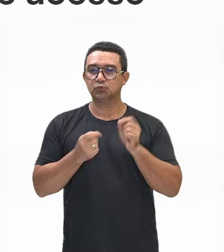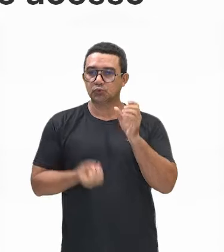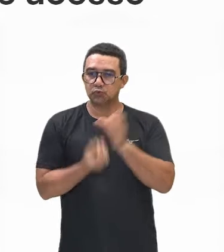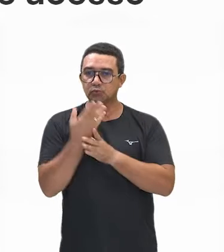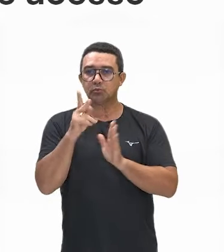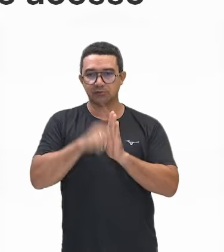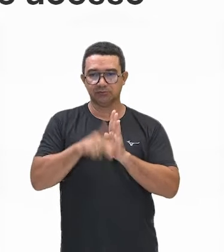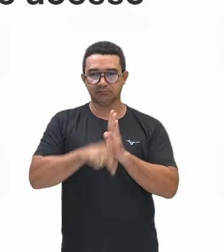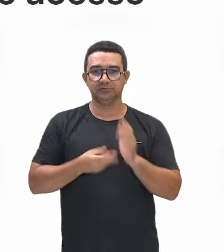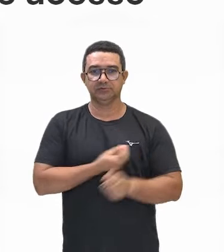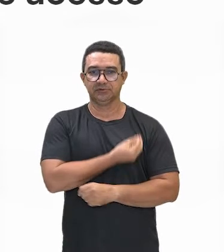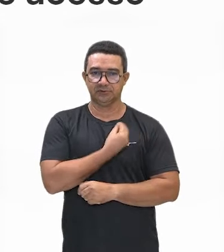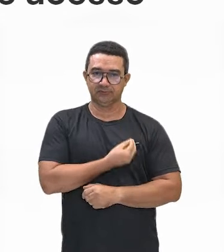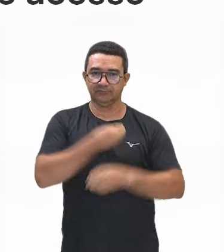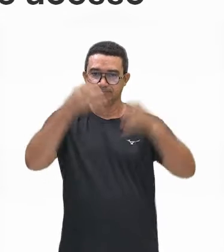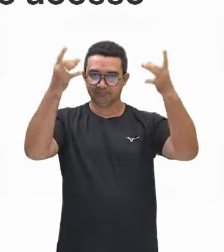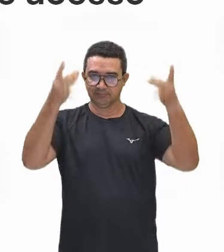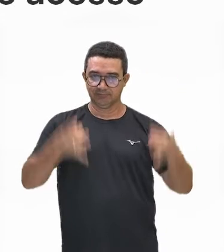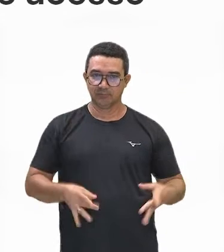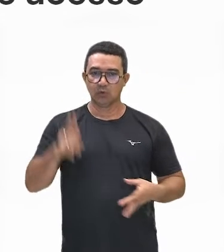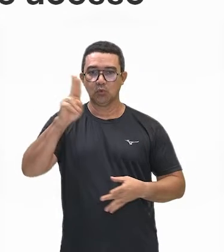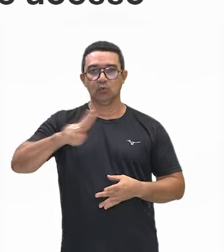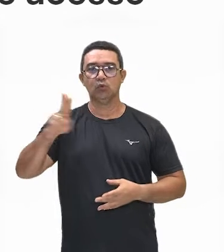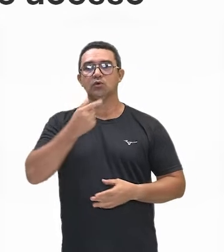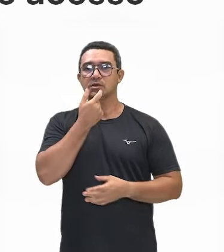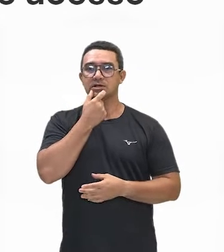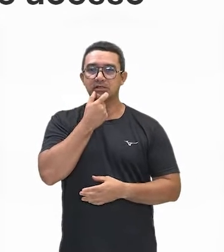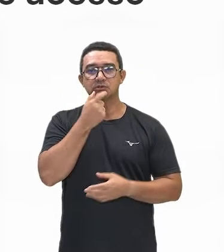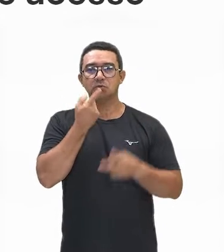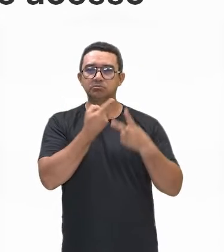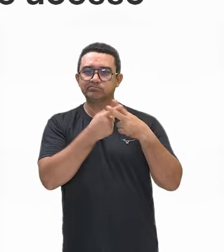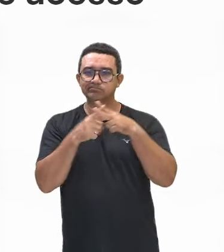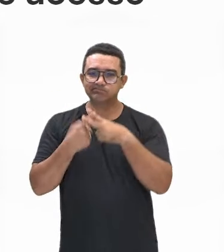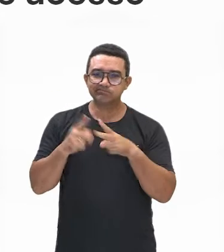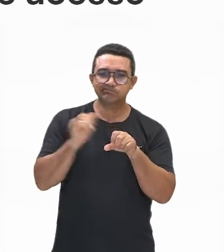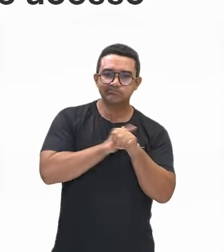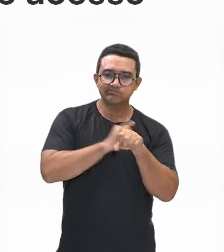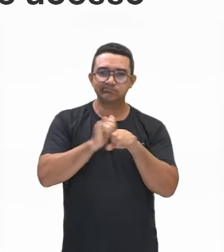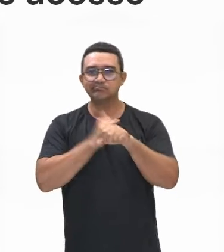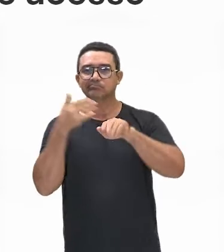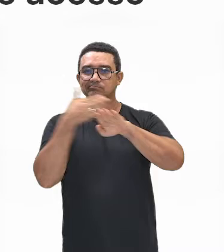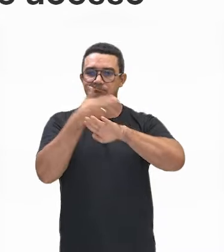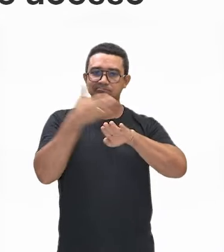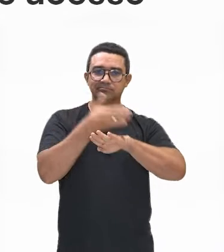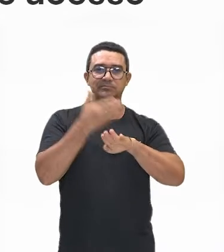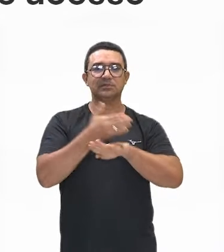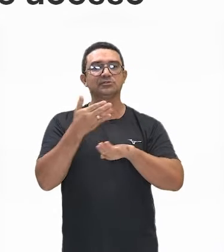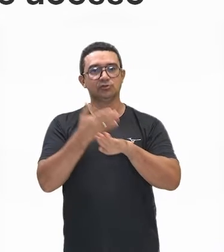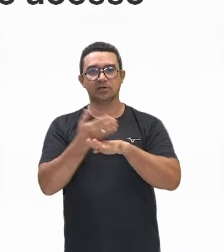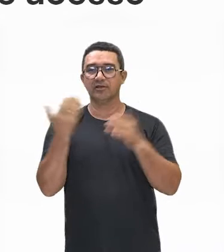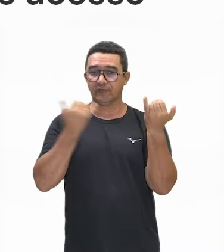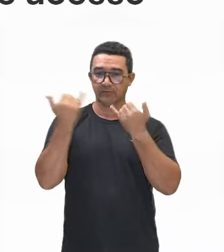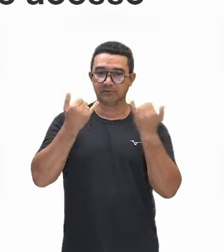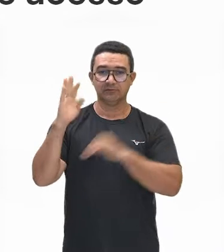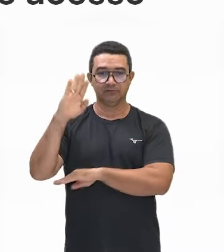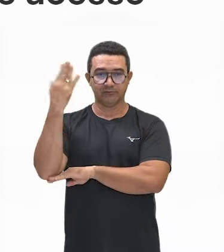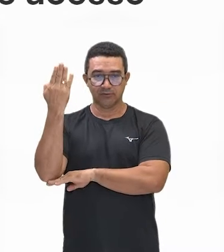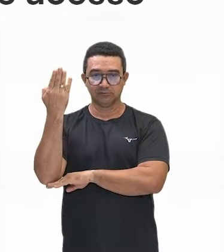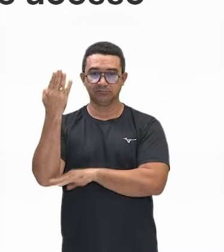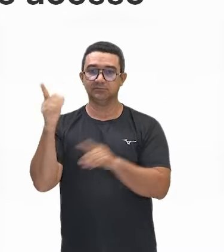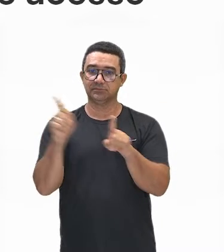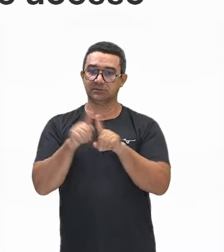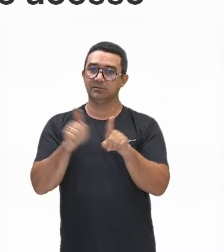vida. E o nosso detalhamento, uso da língua inglesa como ferramenta de acesso às informações falsas, fake news, e